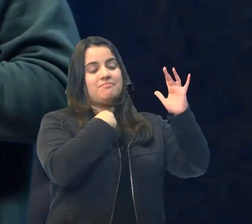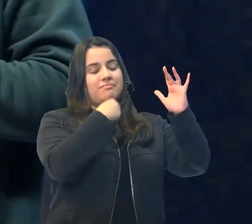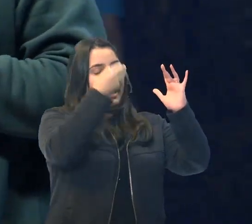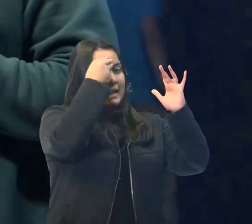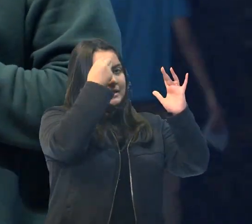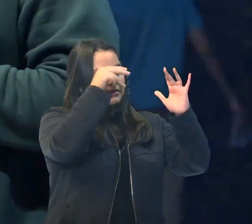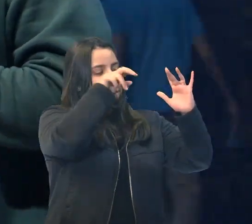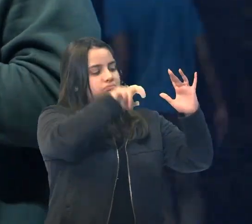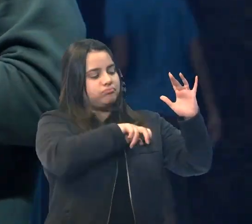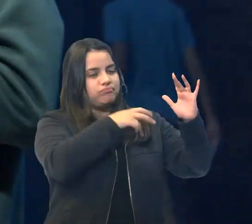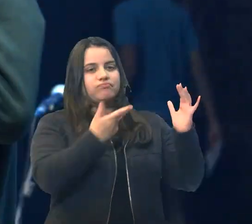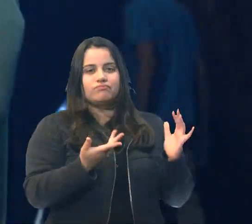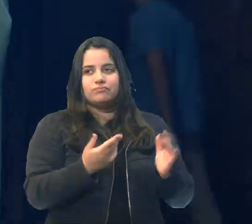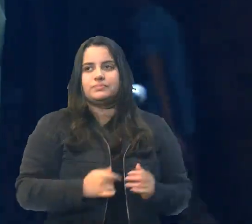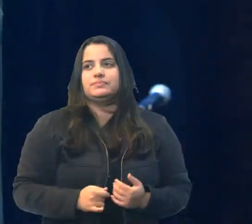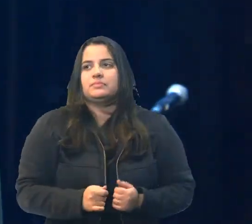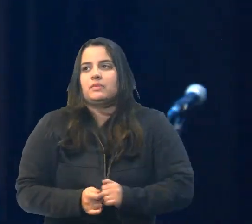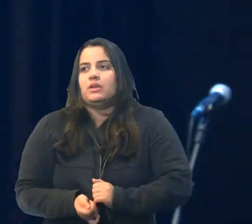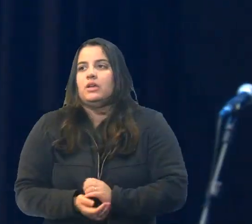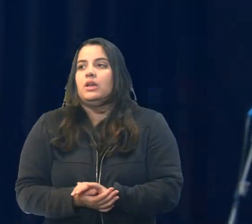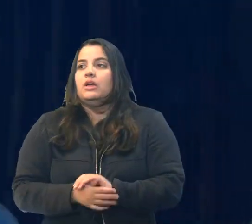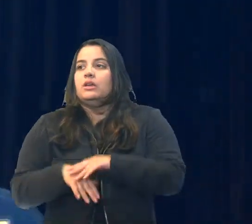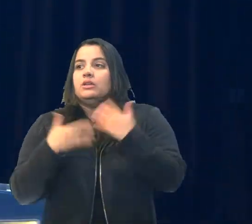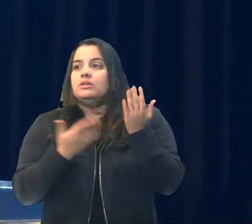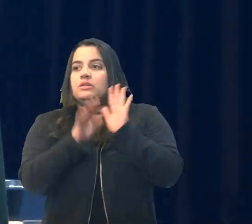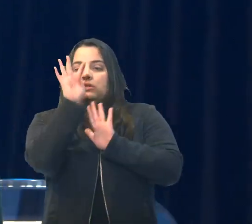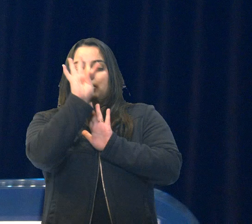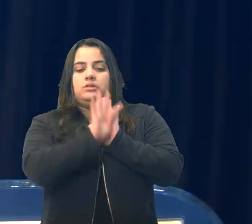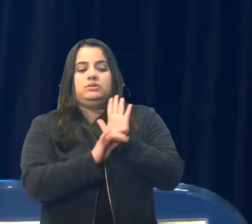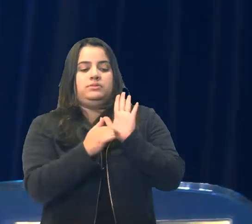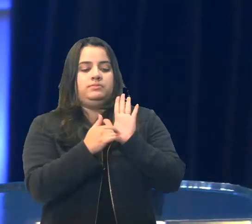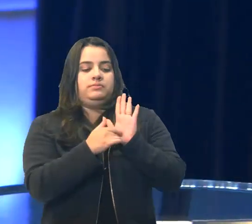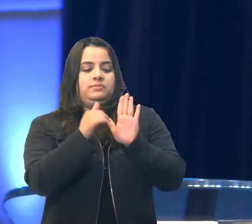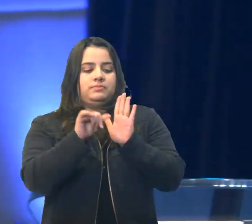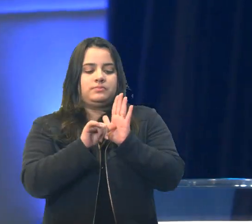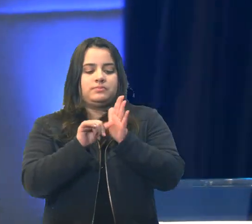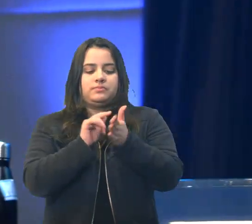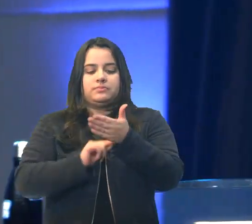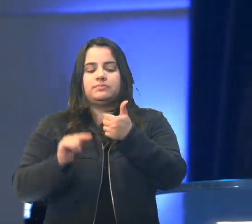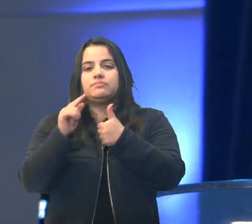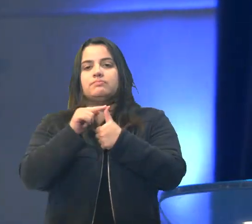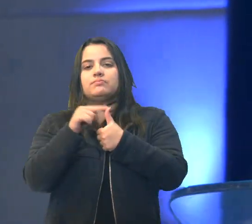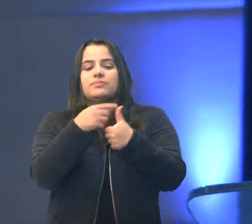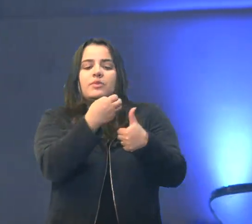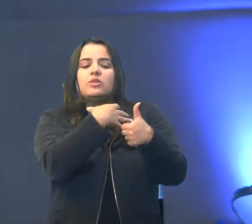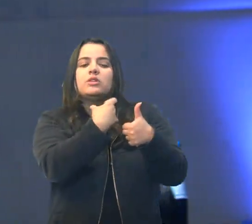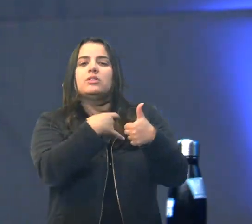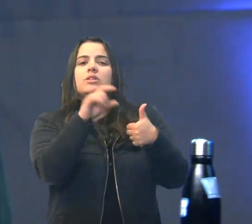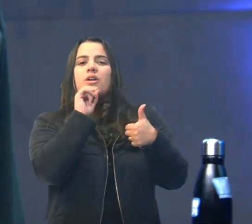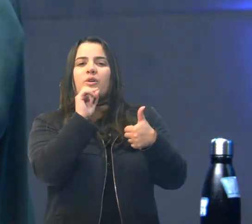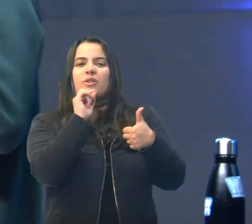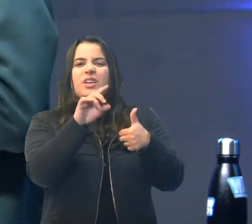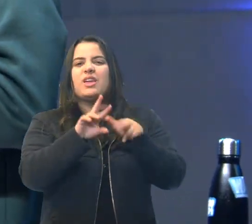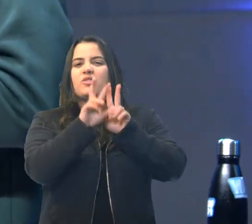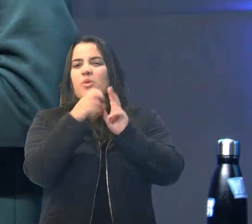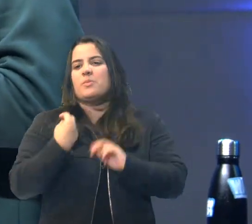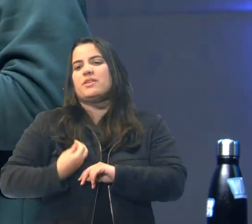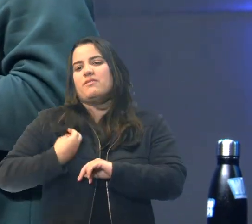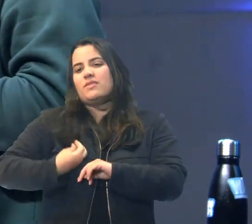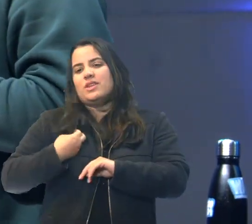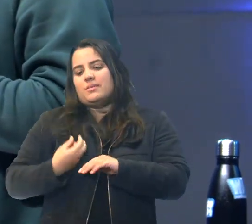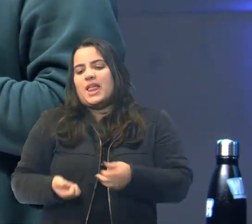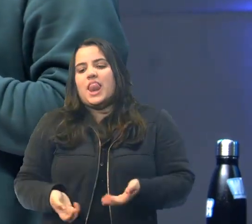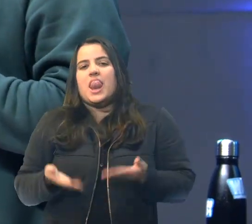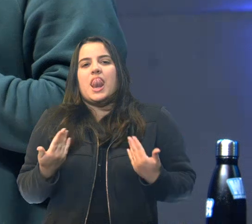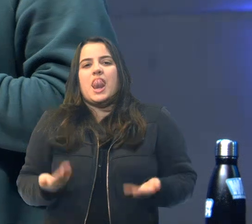dela. A primeira coisa que esse texto nos ensina sobre viver a vida mais tranquila